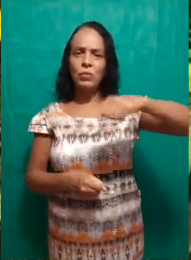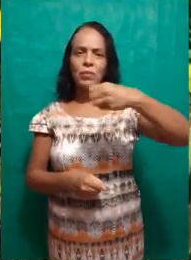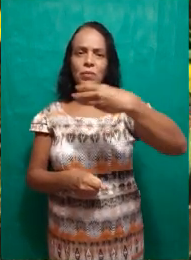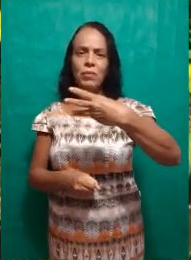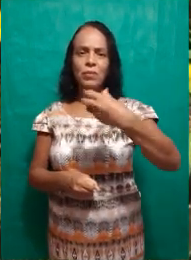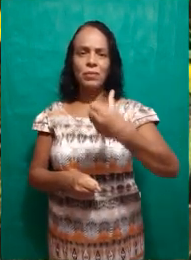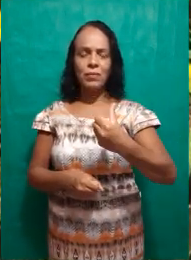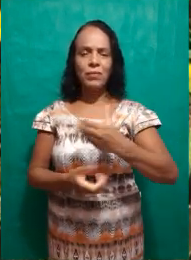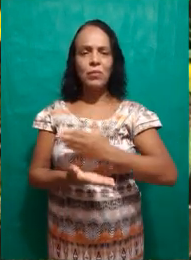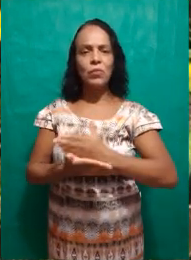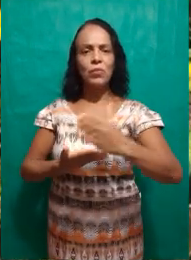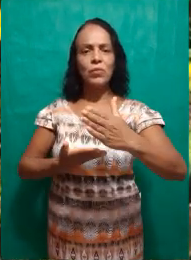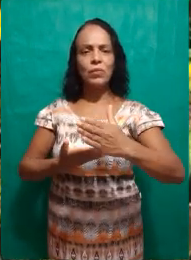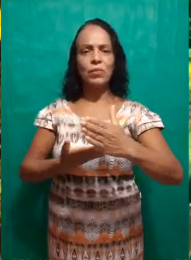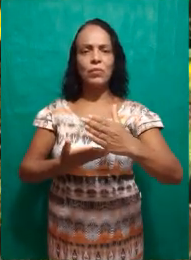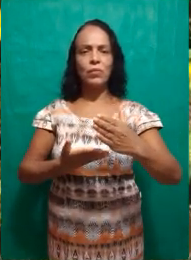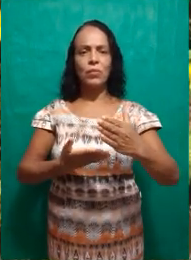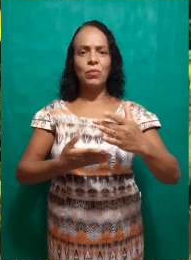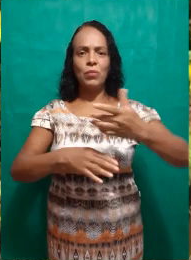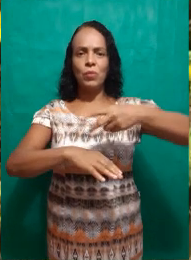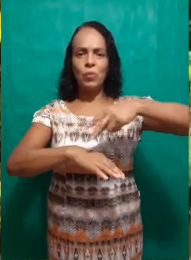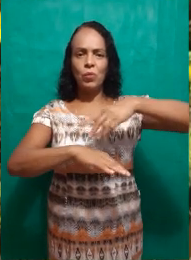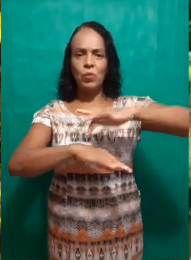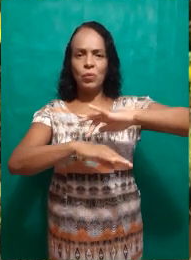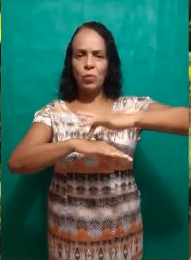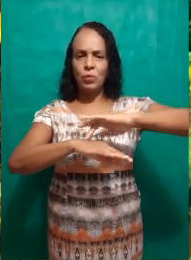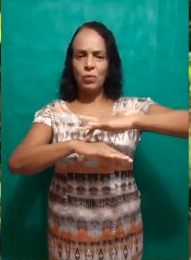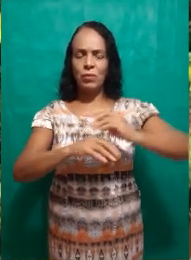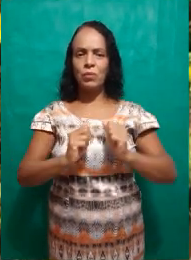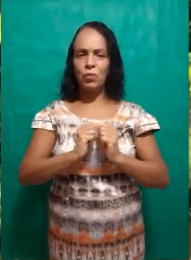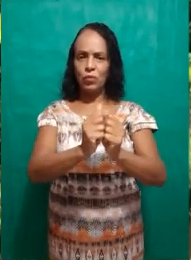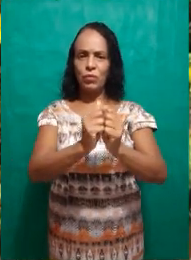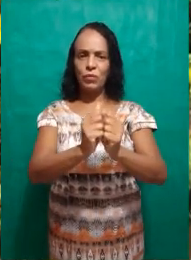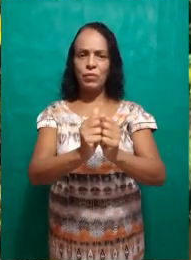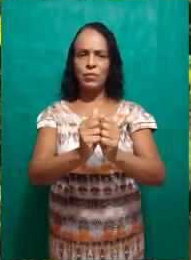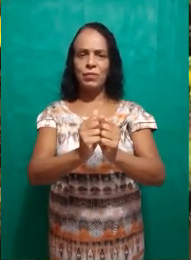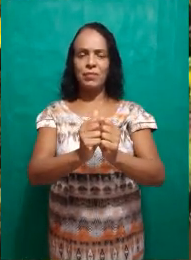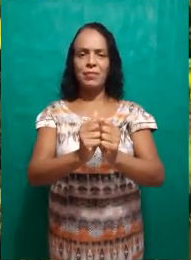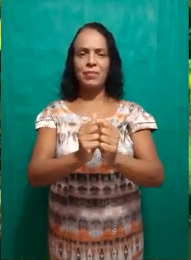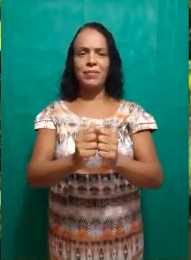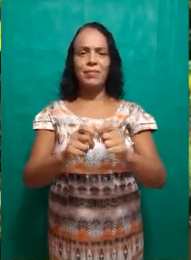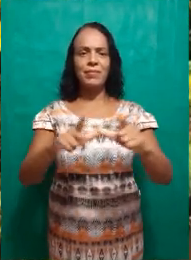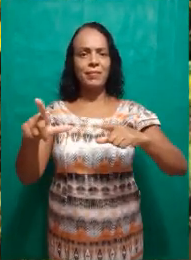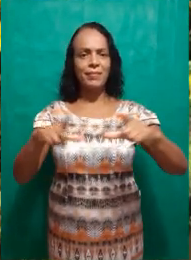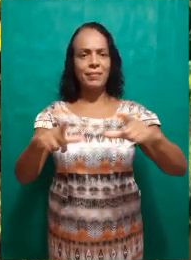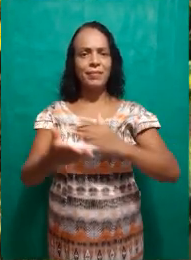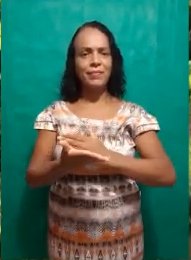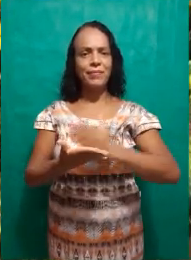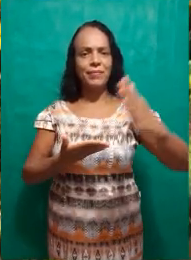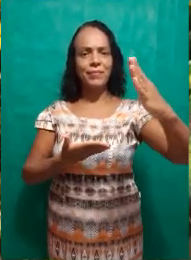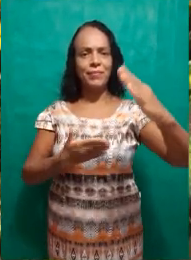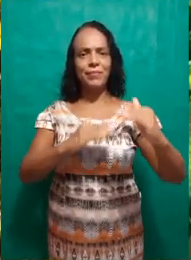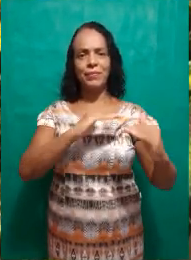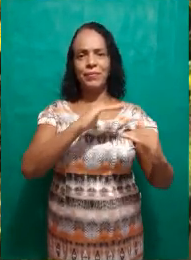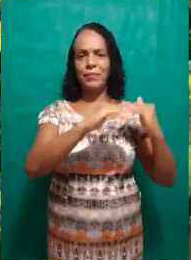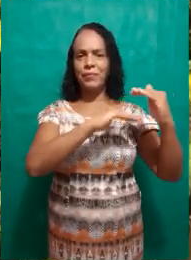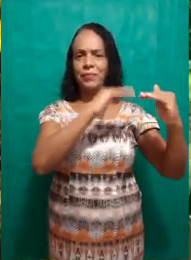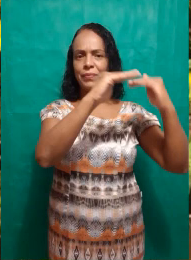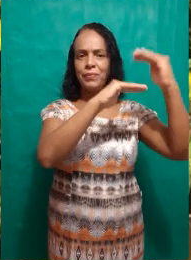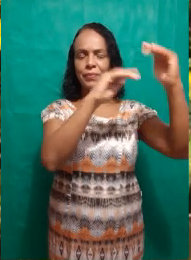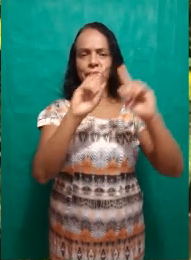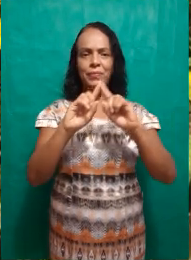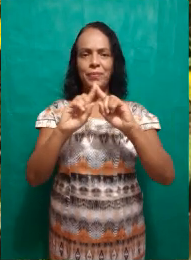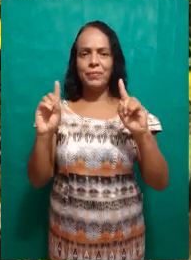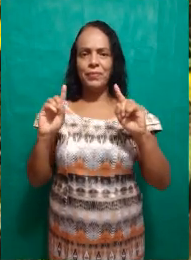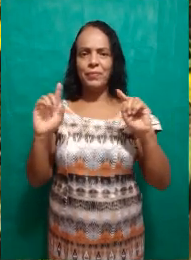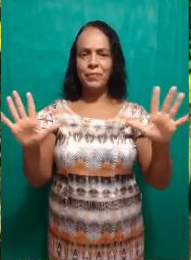1936, com este trabalho, se instituiu então o baiado. Agora,